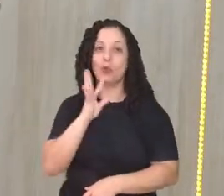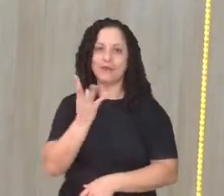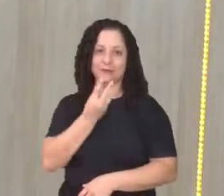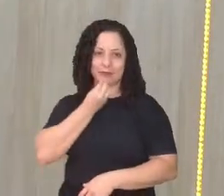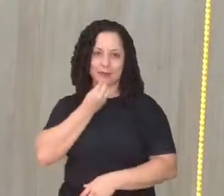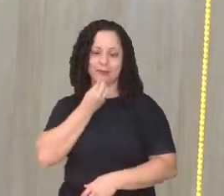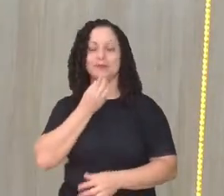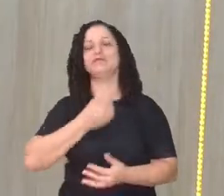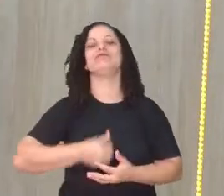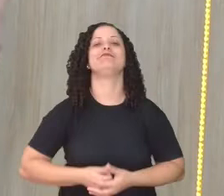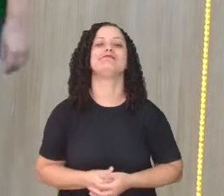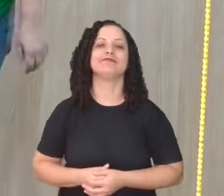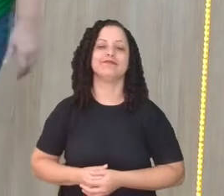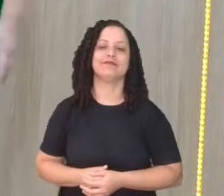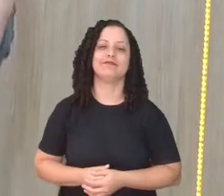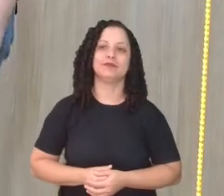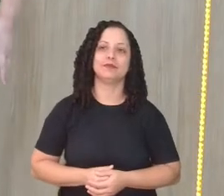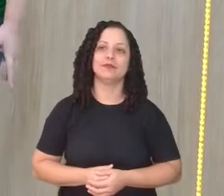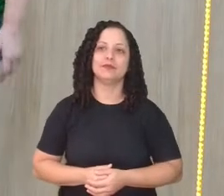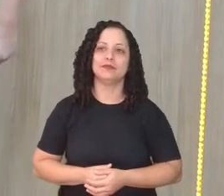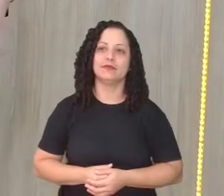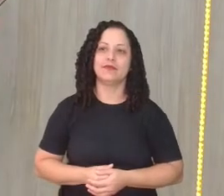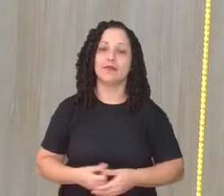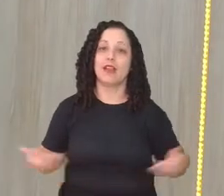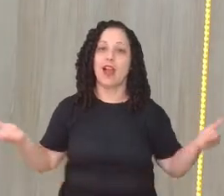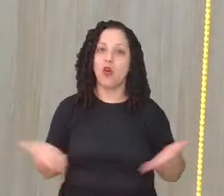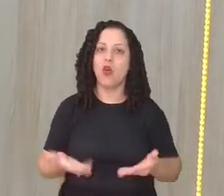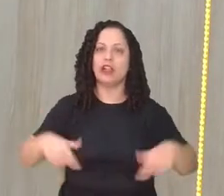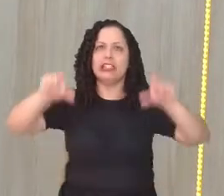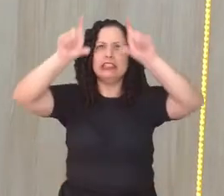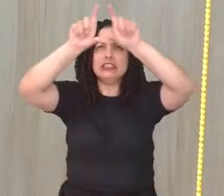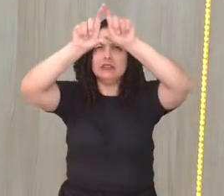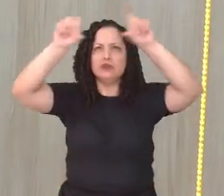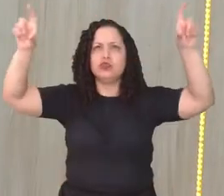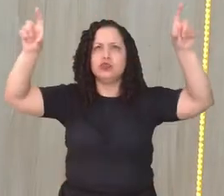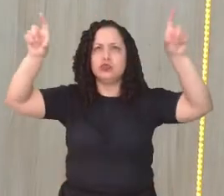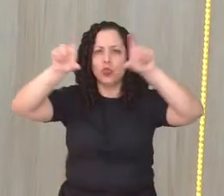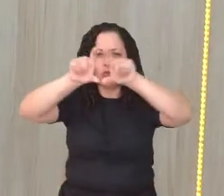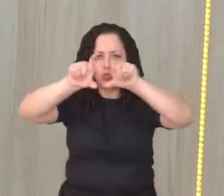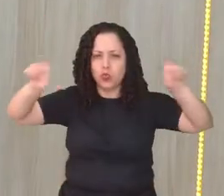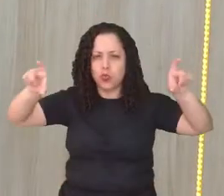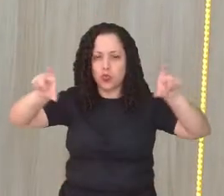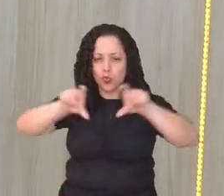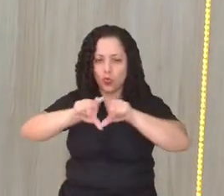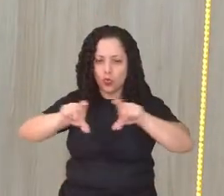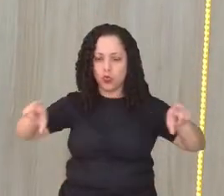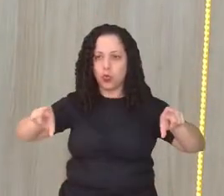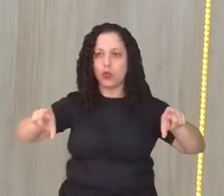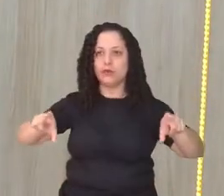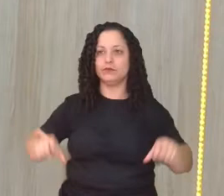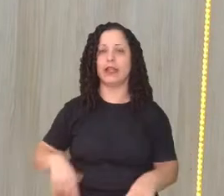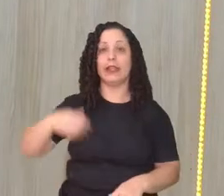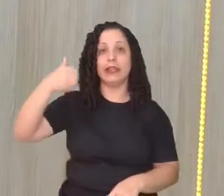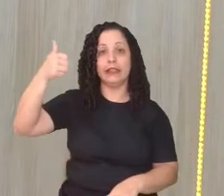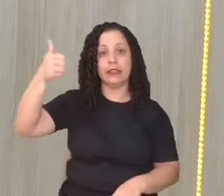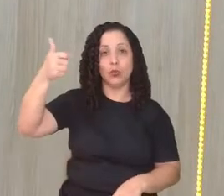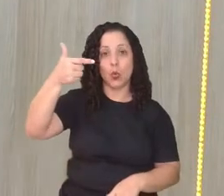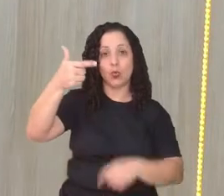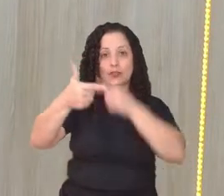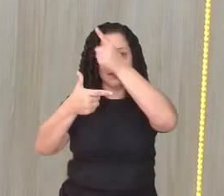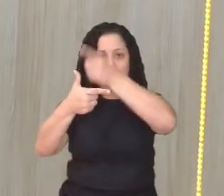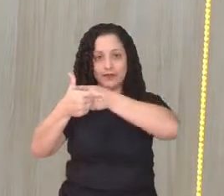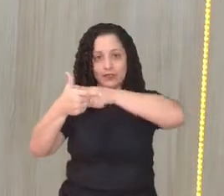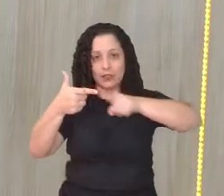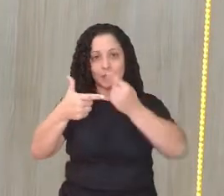lá. As nossas faixas, eu tenho 12 dividido por 4, que vai dar 3,